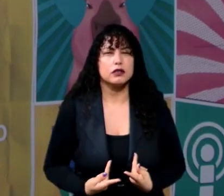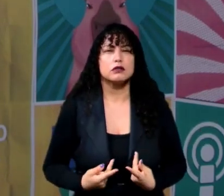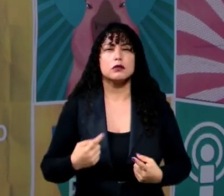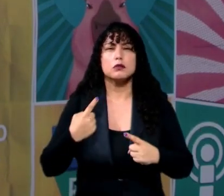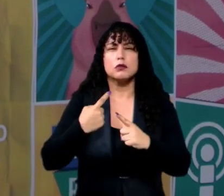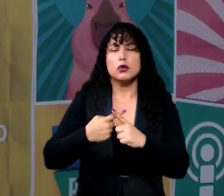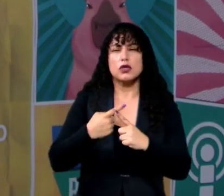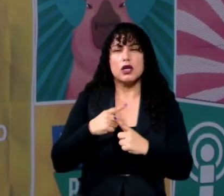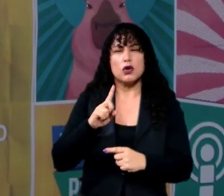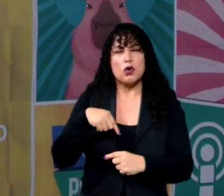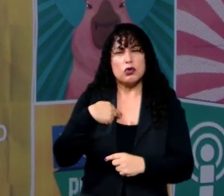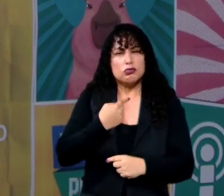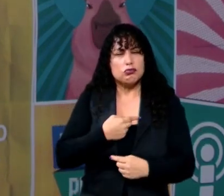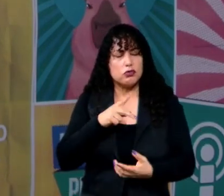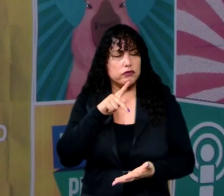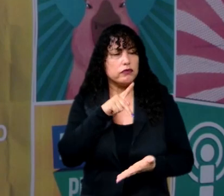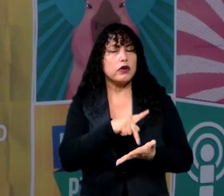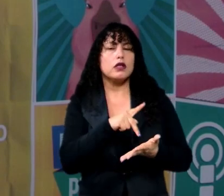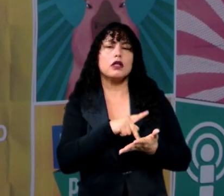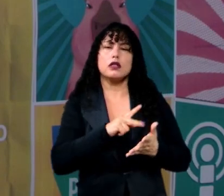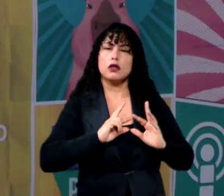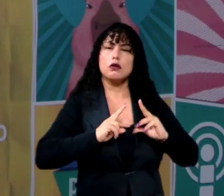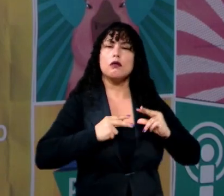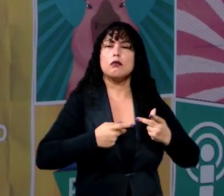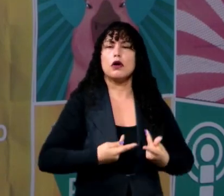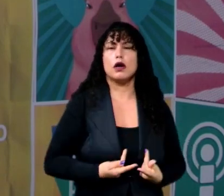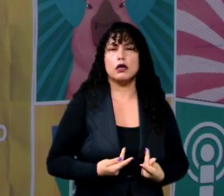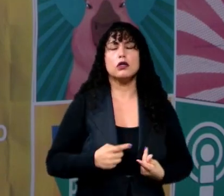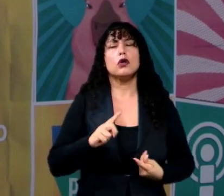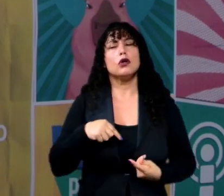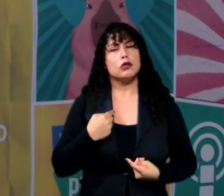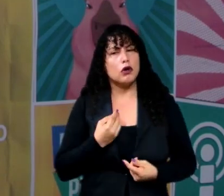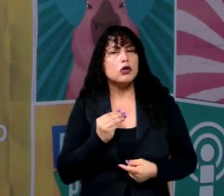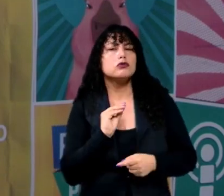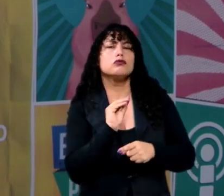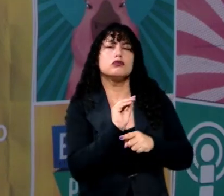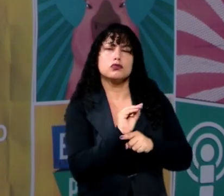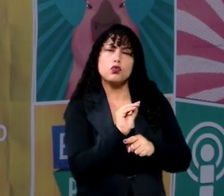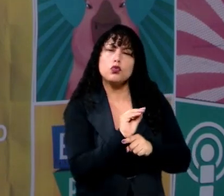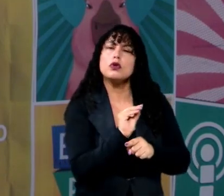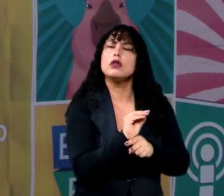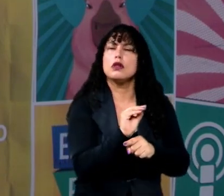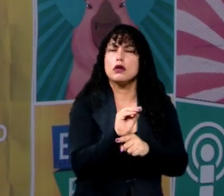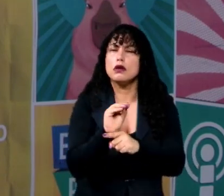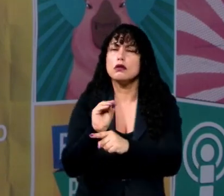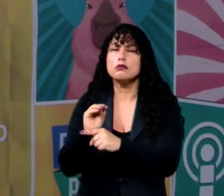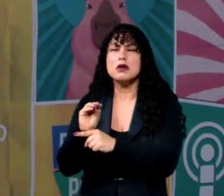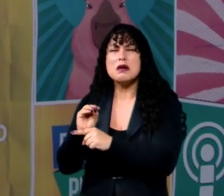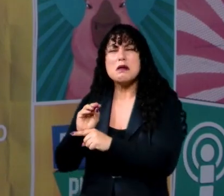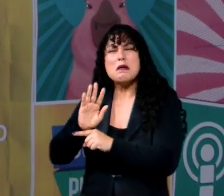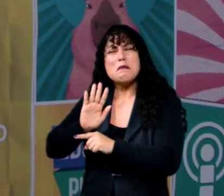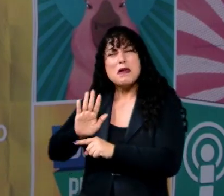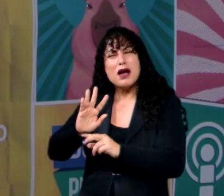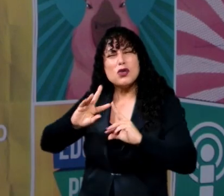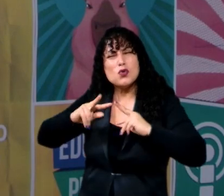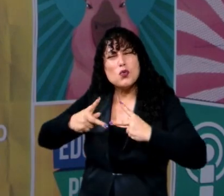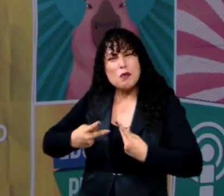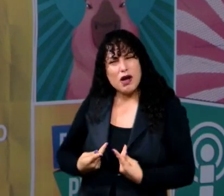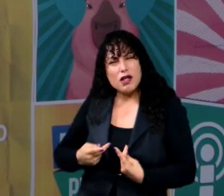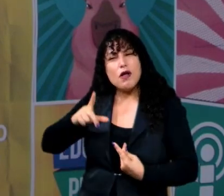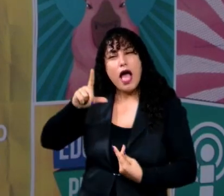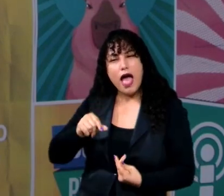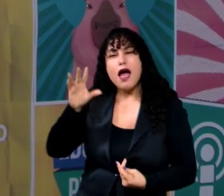Porque quando somos verdadeiramente humanos, nós cuidamos. Mas ser humano é um